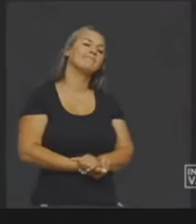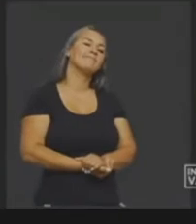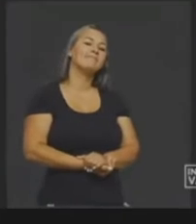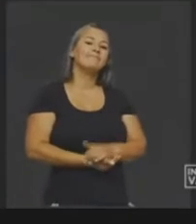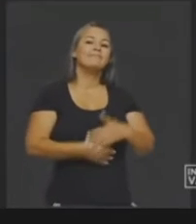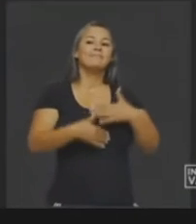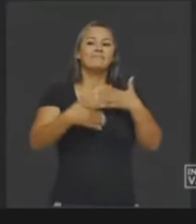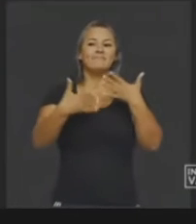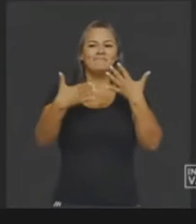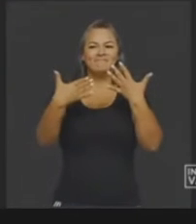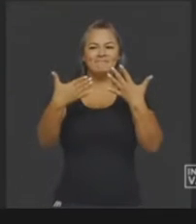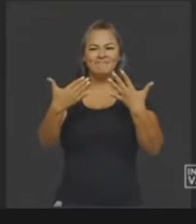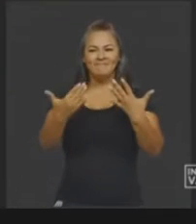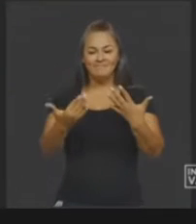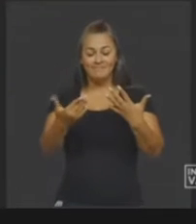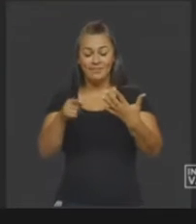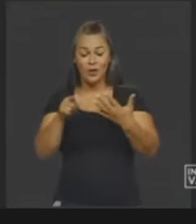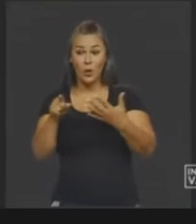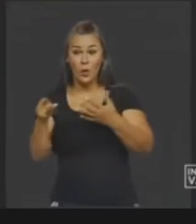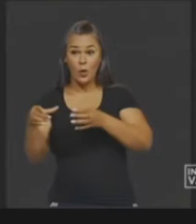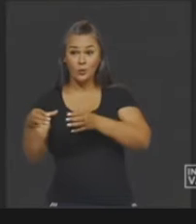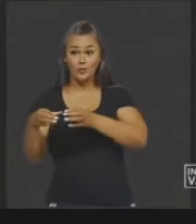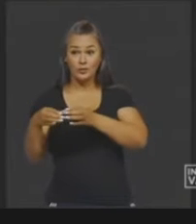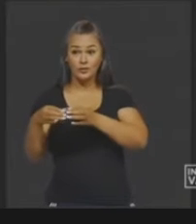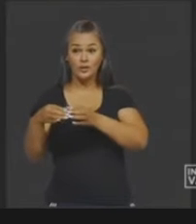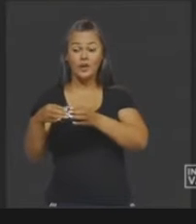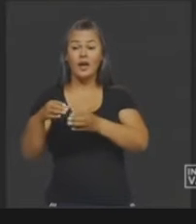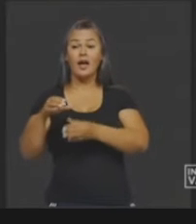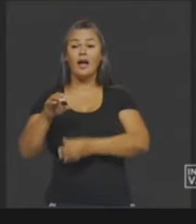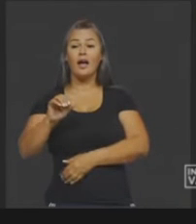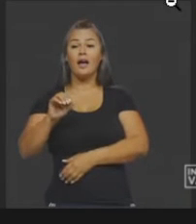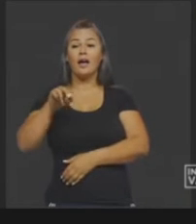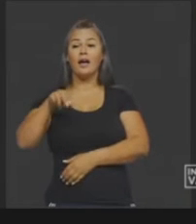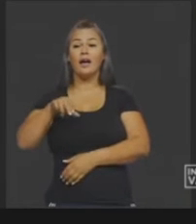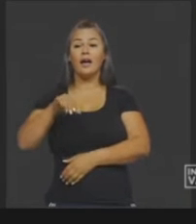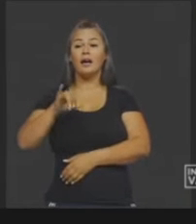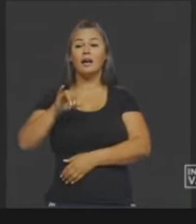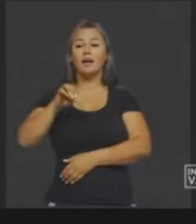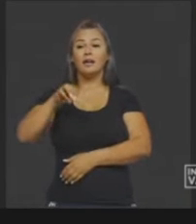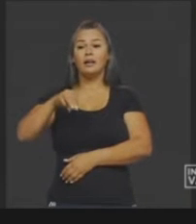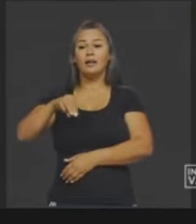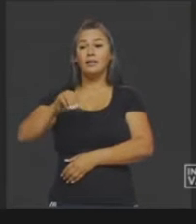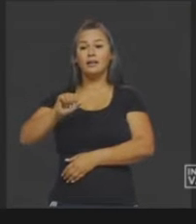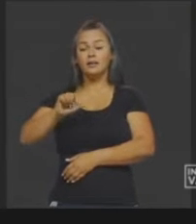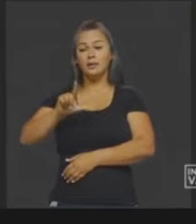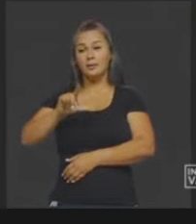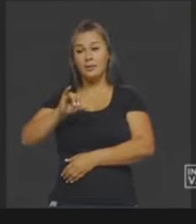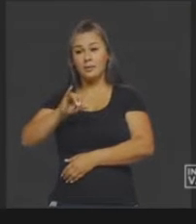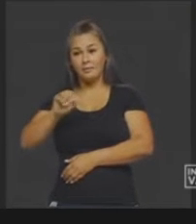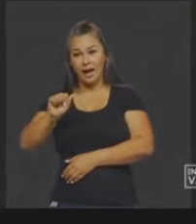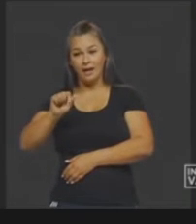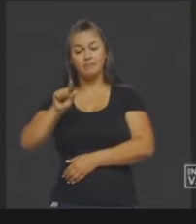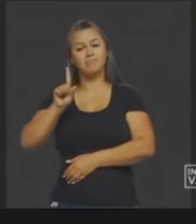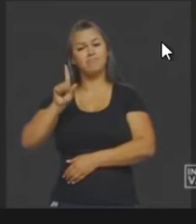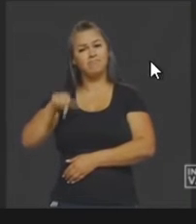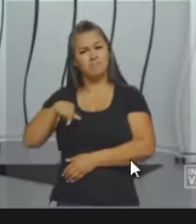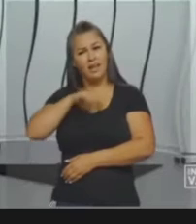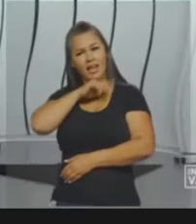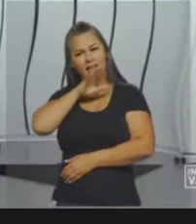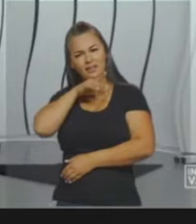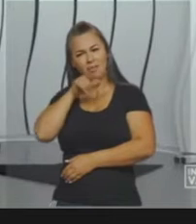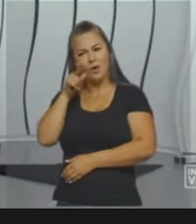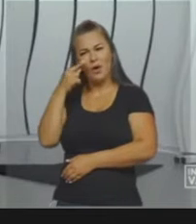Finalmente, dentro dos 5 reinos, o reino animalia. Esse reino, então, tem como representante os animais que nós conhecemos. Aqui uma bela